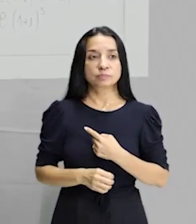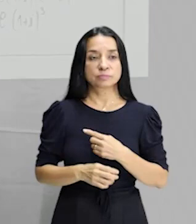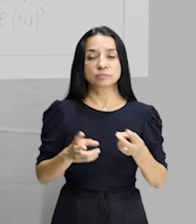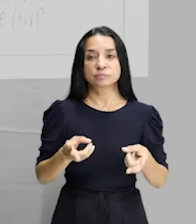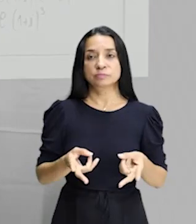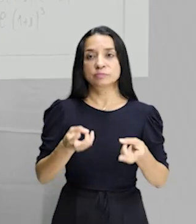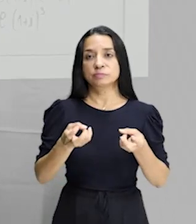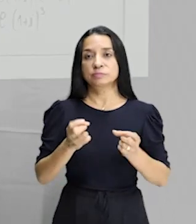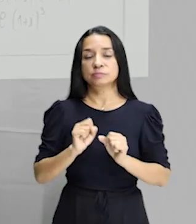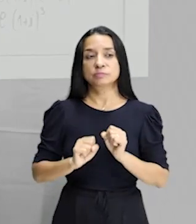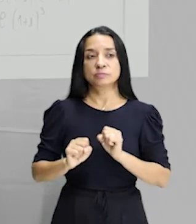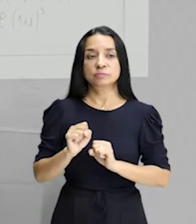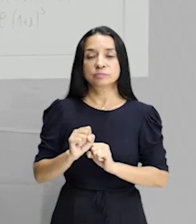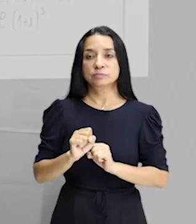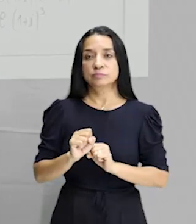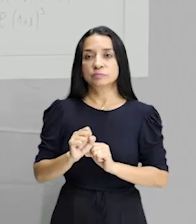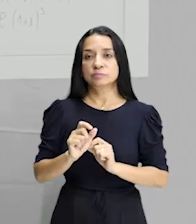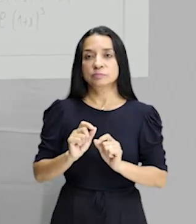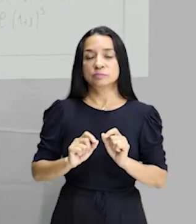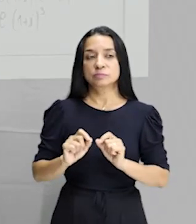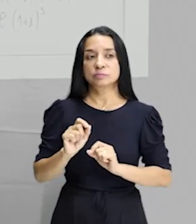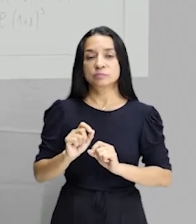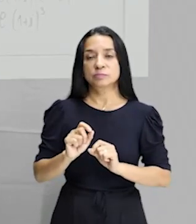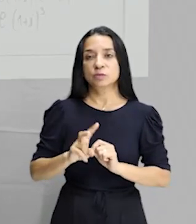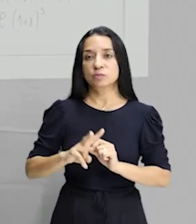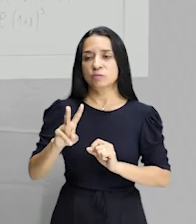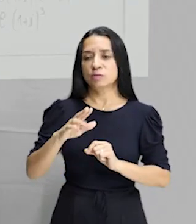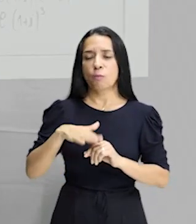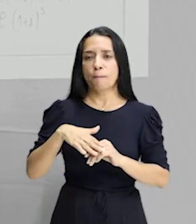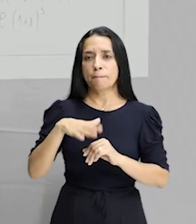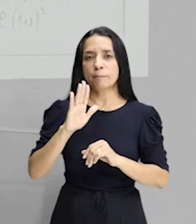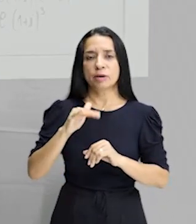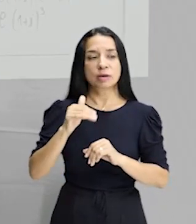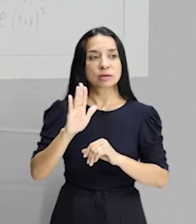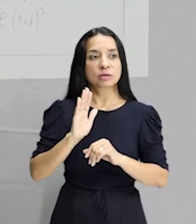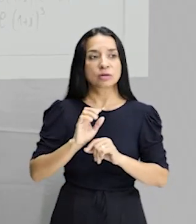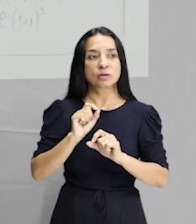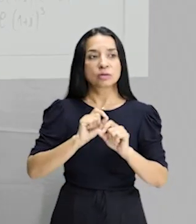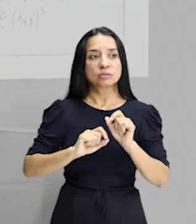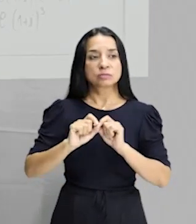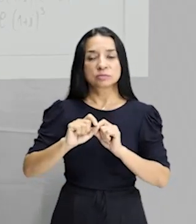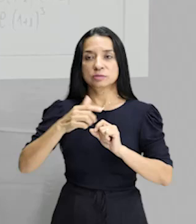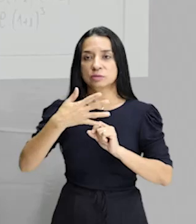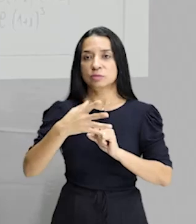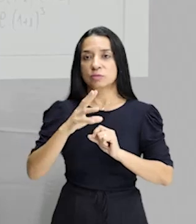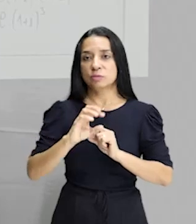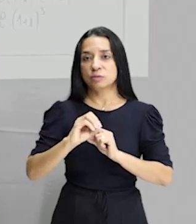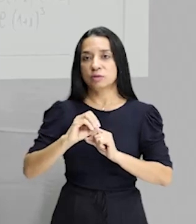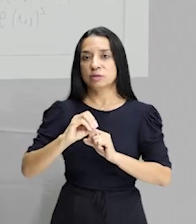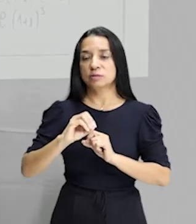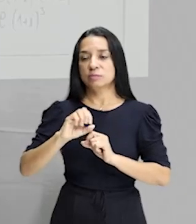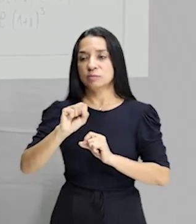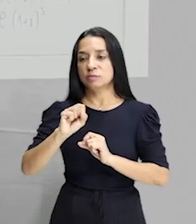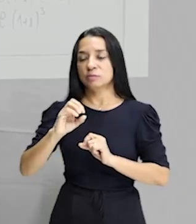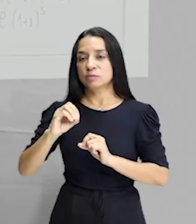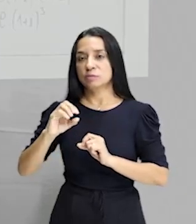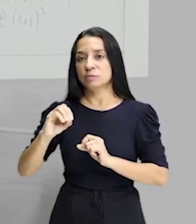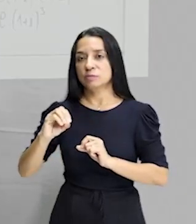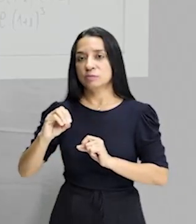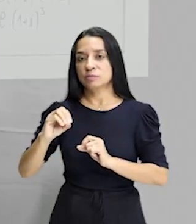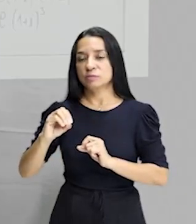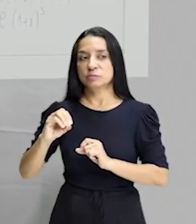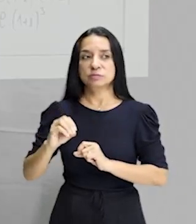perceba que deu um valor aqui bem maior do que esses 40 mil e oitocentos esses